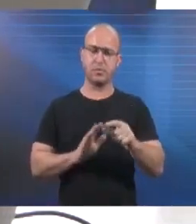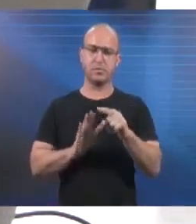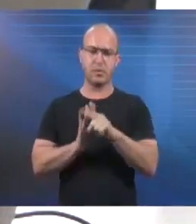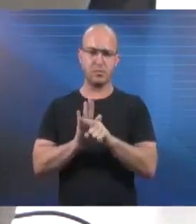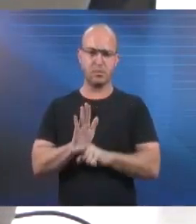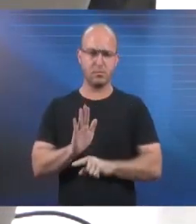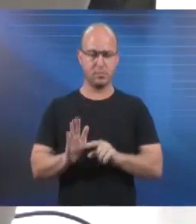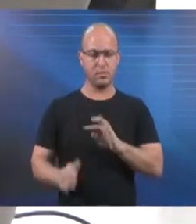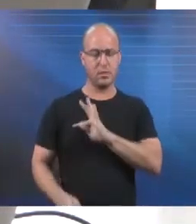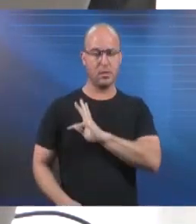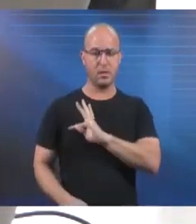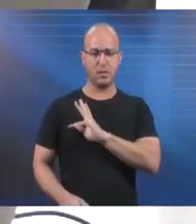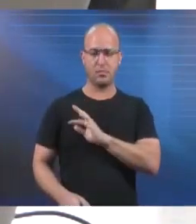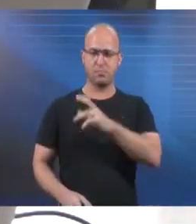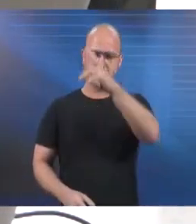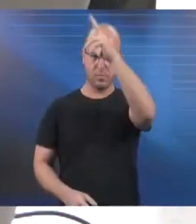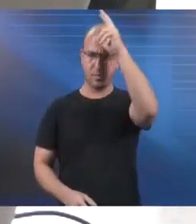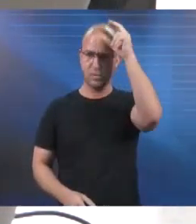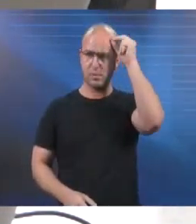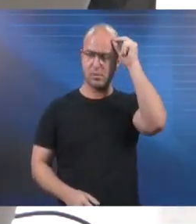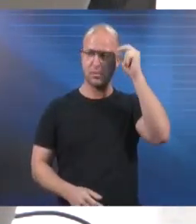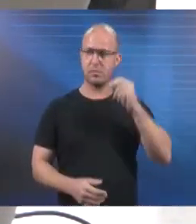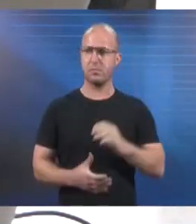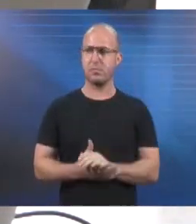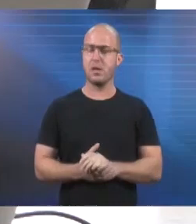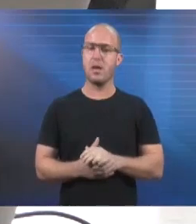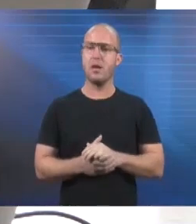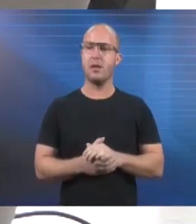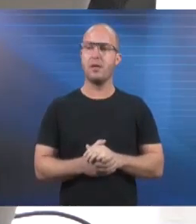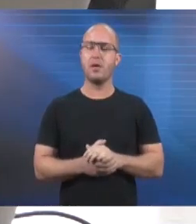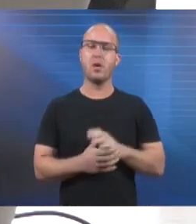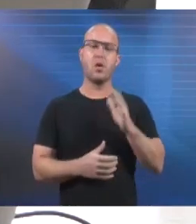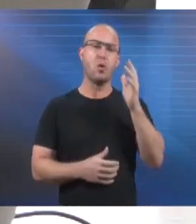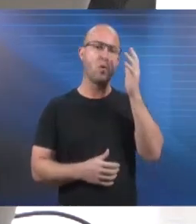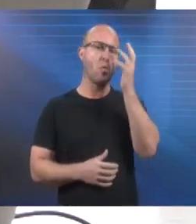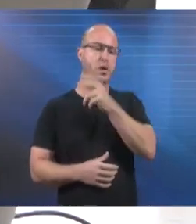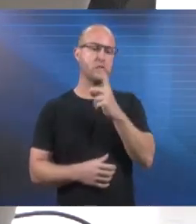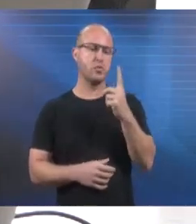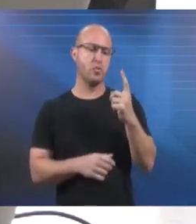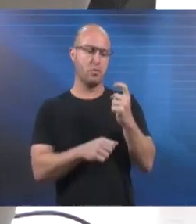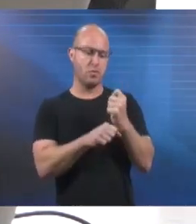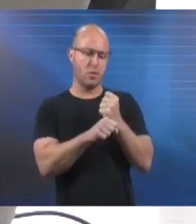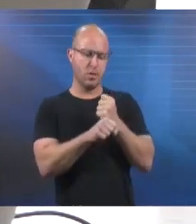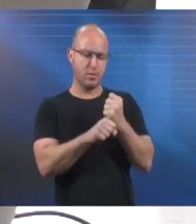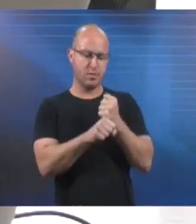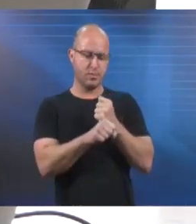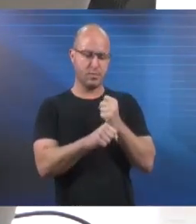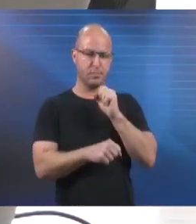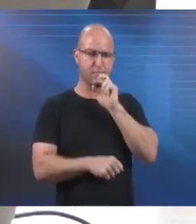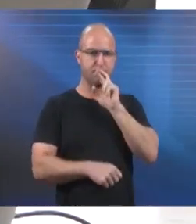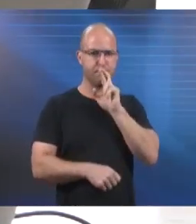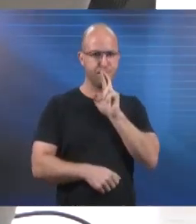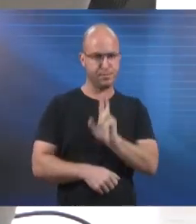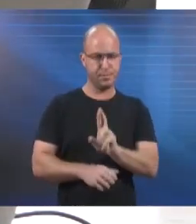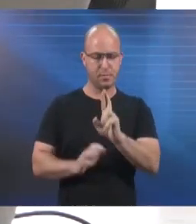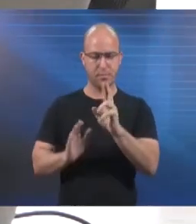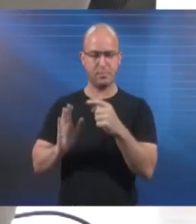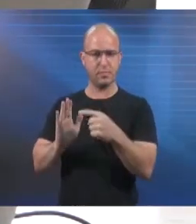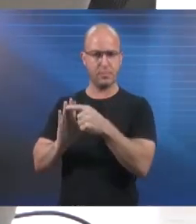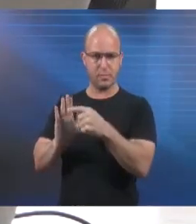técnicos a prefeitura passou quase um ano para responder